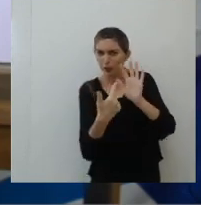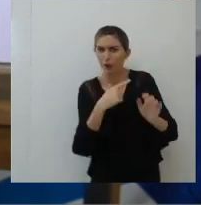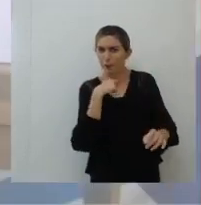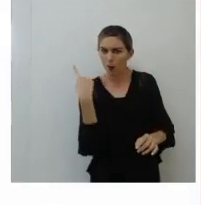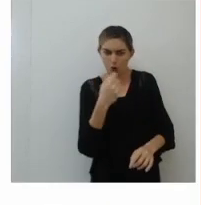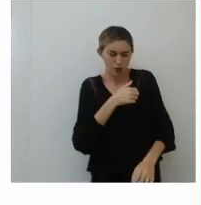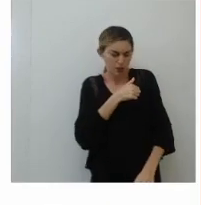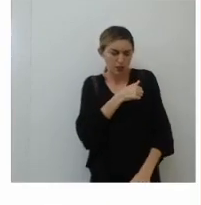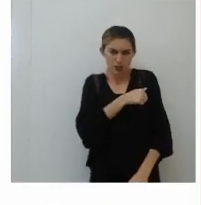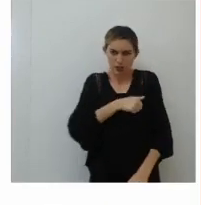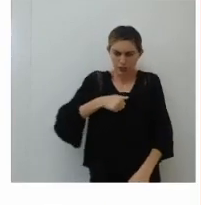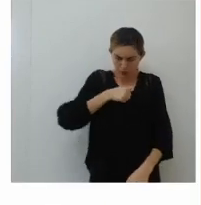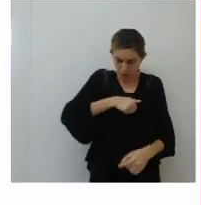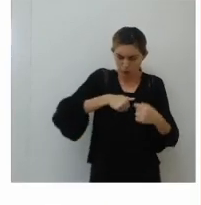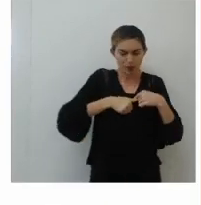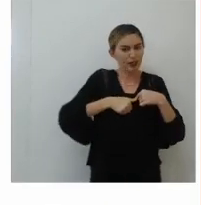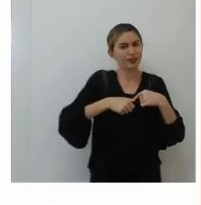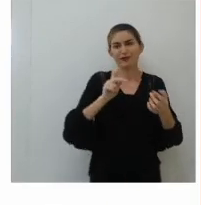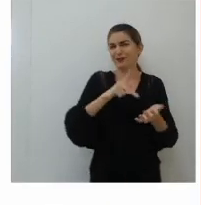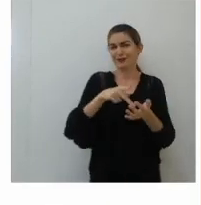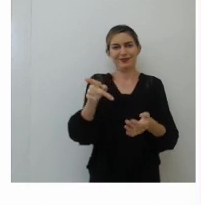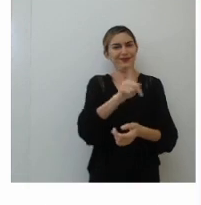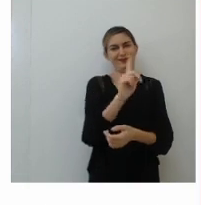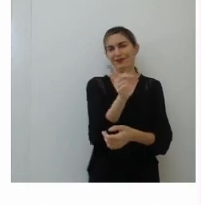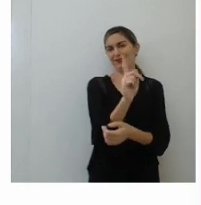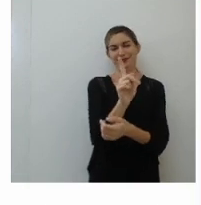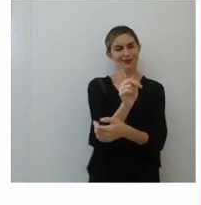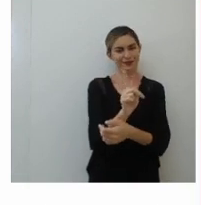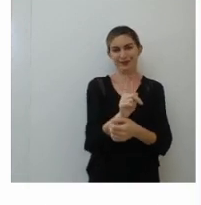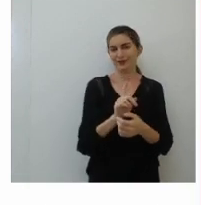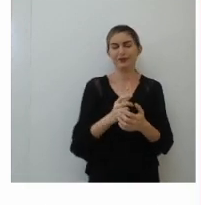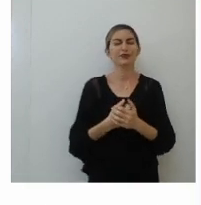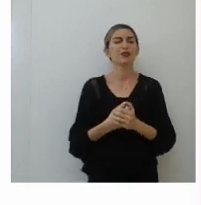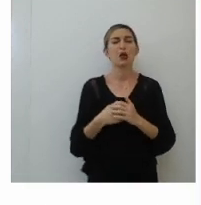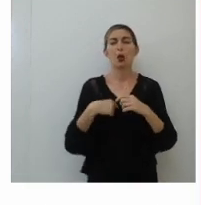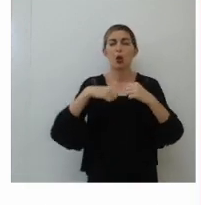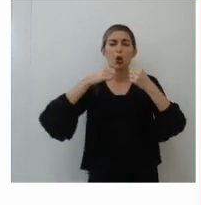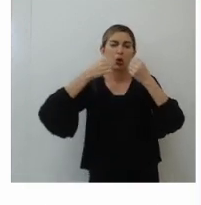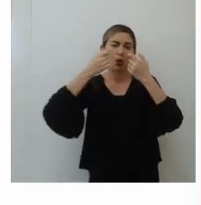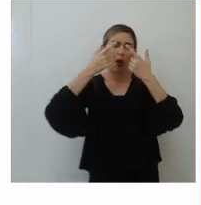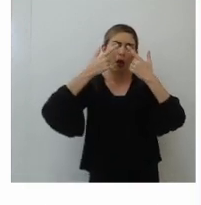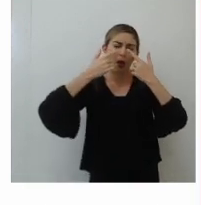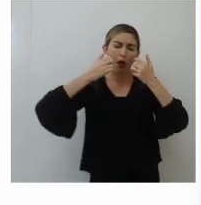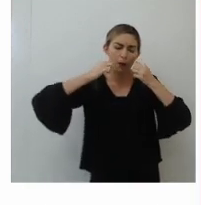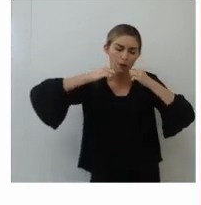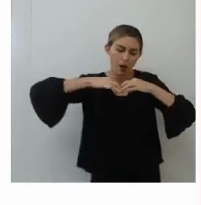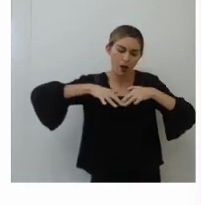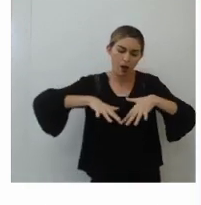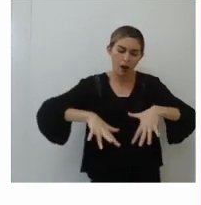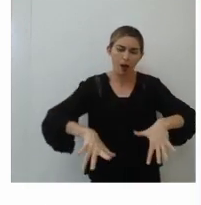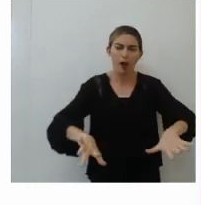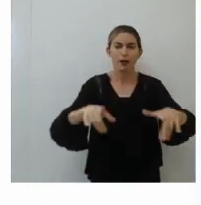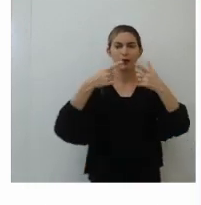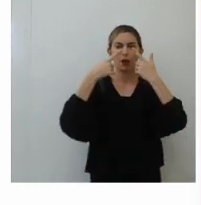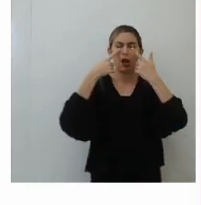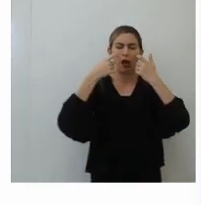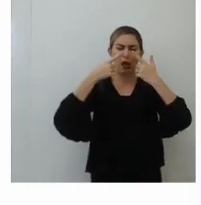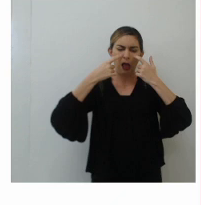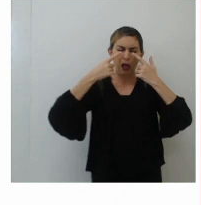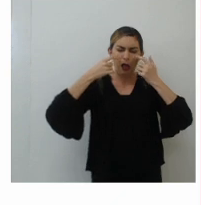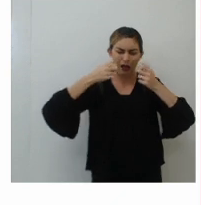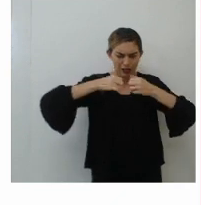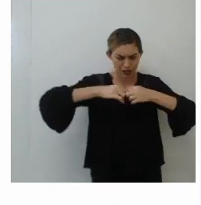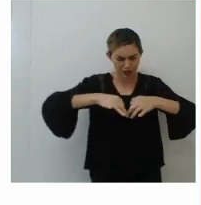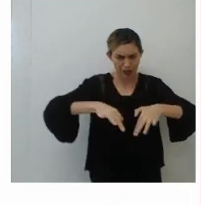chorou rios de... Se liga, viu? Tá enganando, se liga. Chorou rios de lágrimas. É choro. Rios